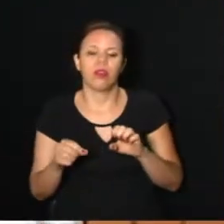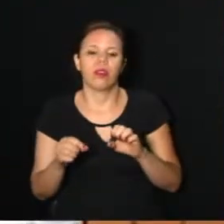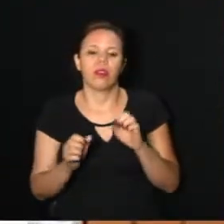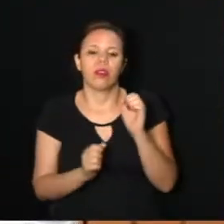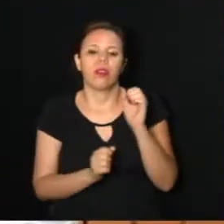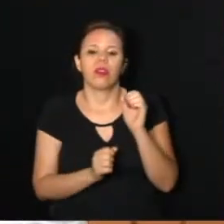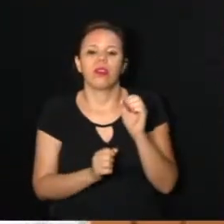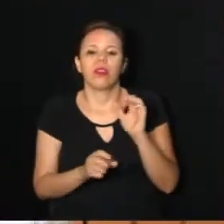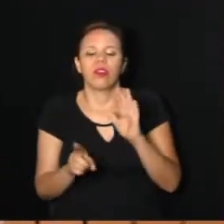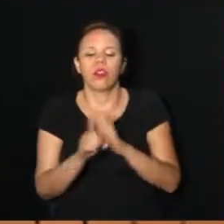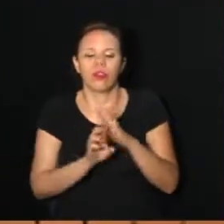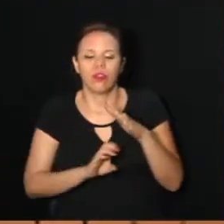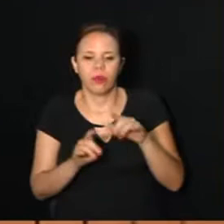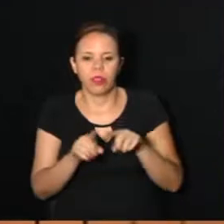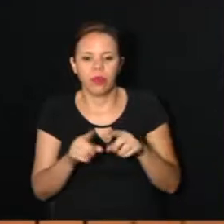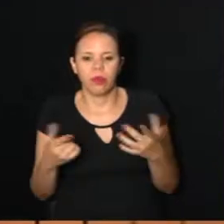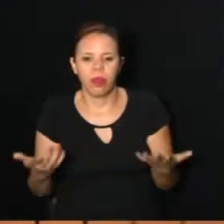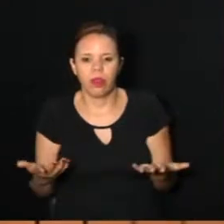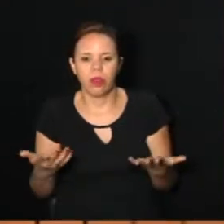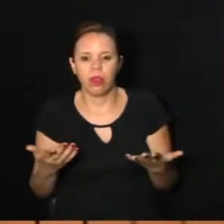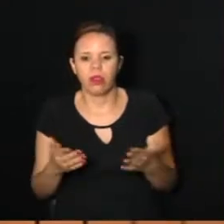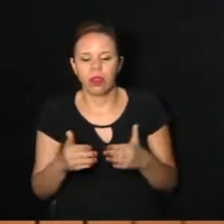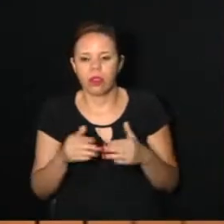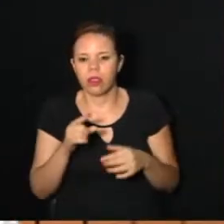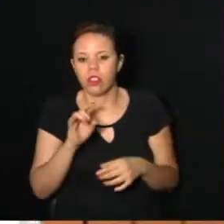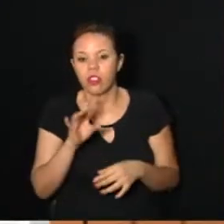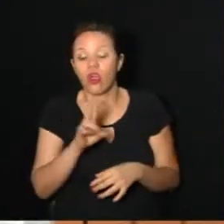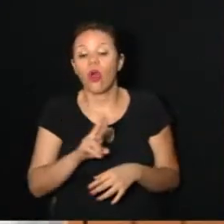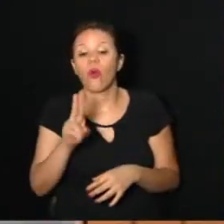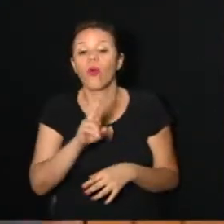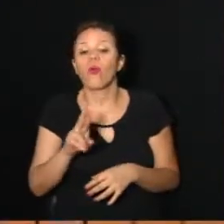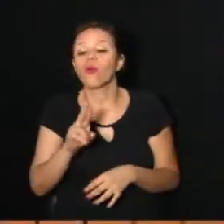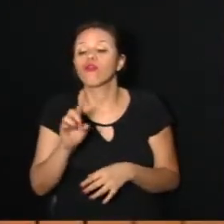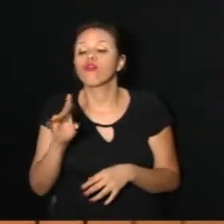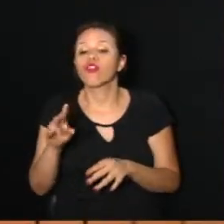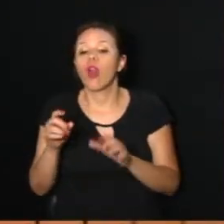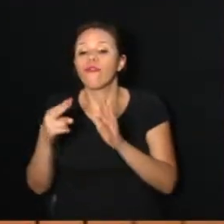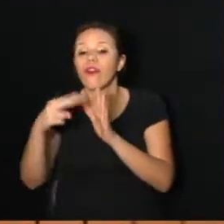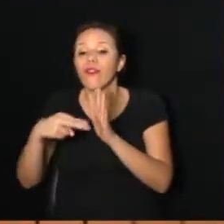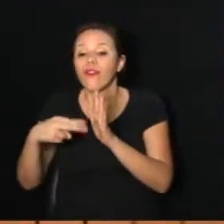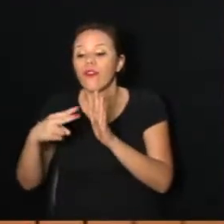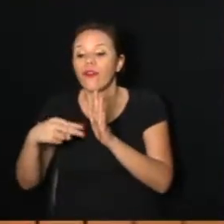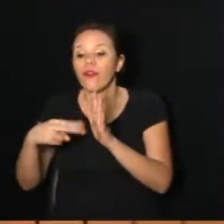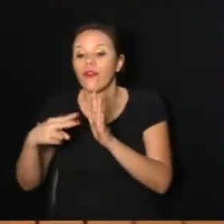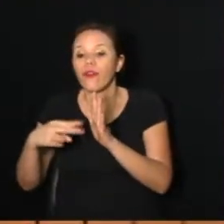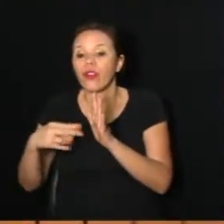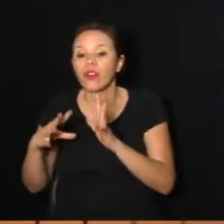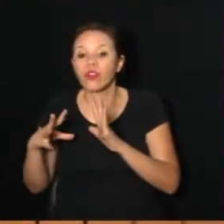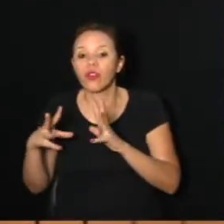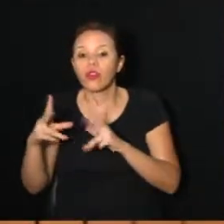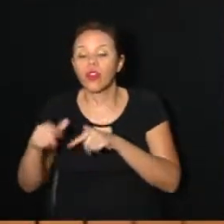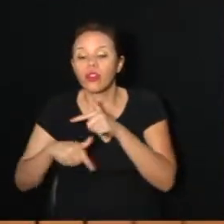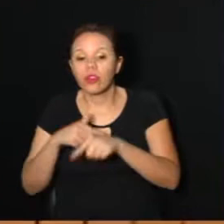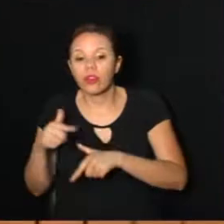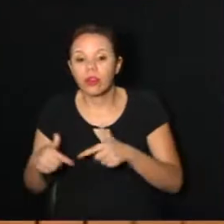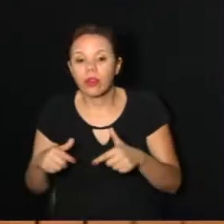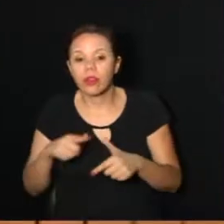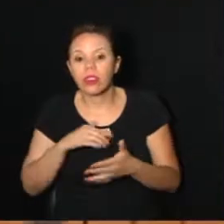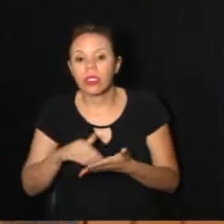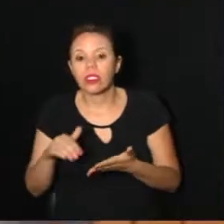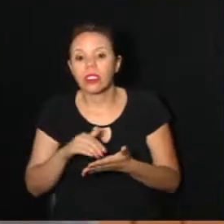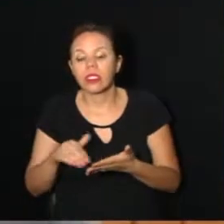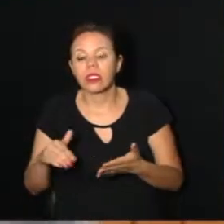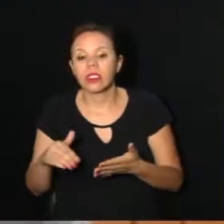vou me cumpridar um pouquinho, que é importante. Só no alvará de uso. Isso aqui é o bloco de todas as atividades que a Secretaria